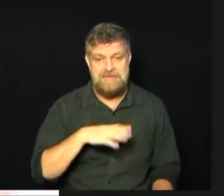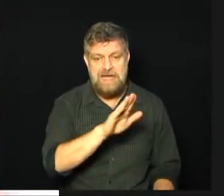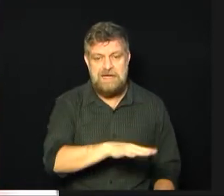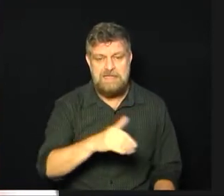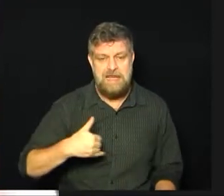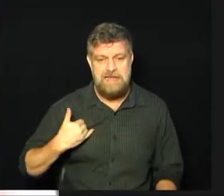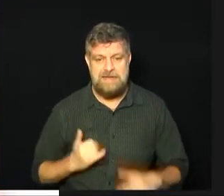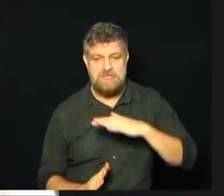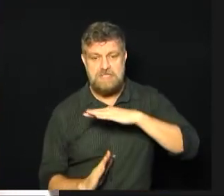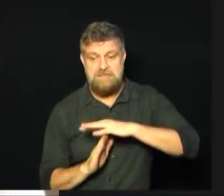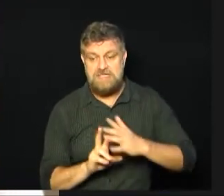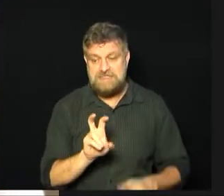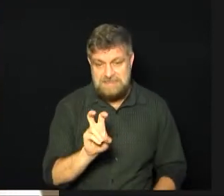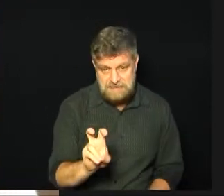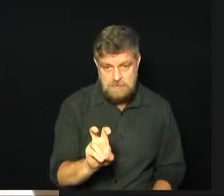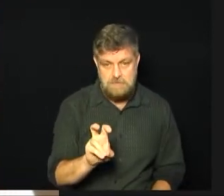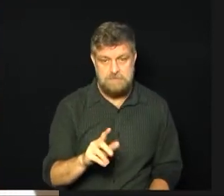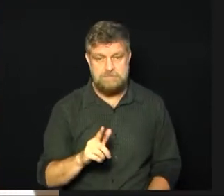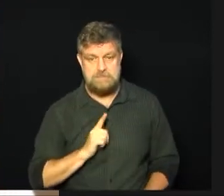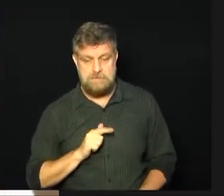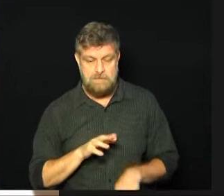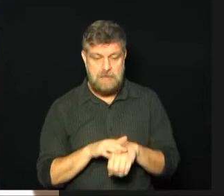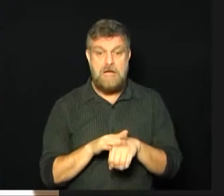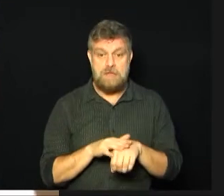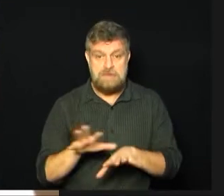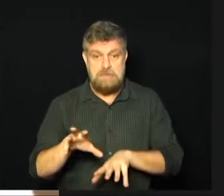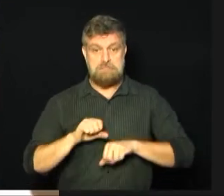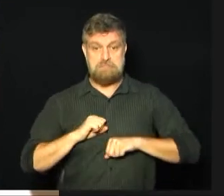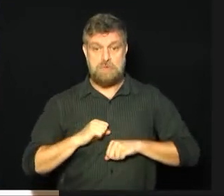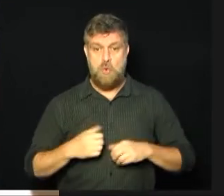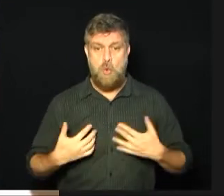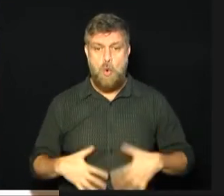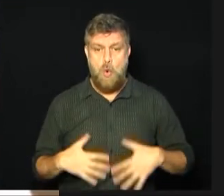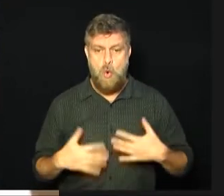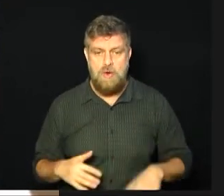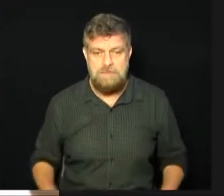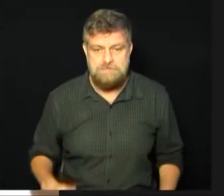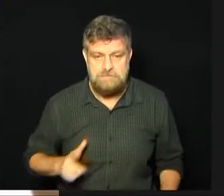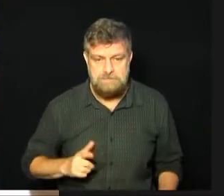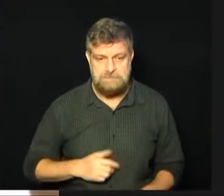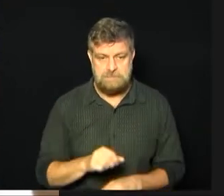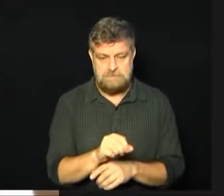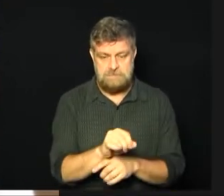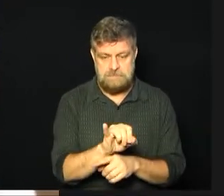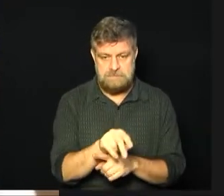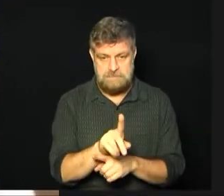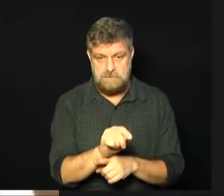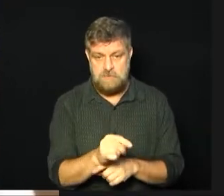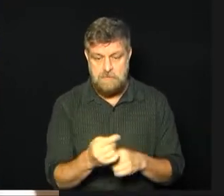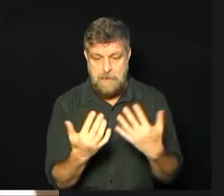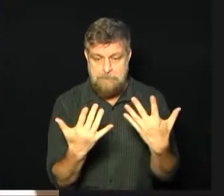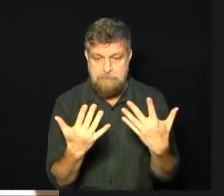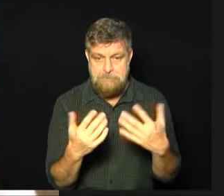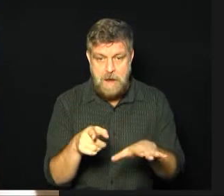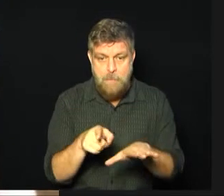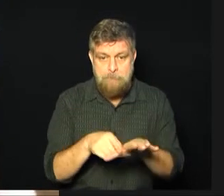até 5 anos, né? Dessa doença. Essa doença, ela chama-se síndrome da mão-pé-boca,